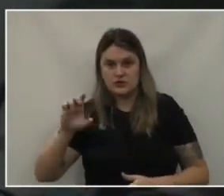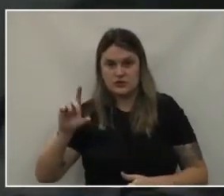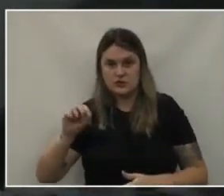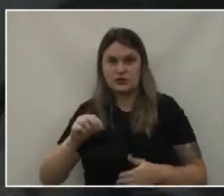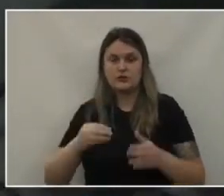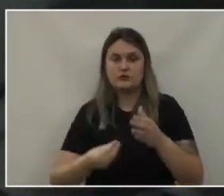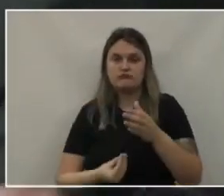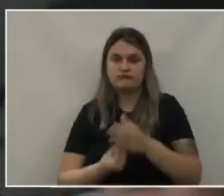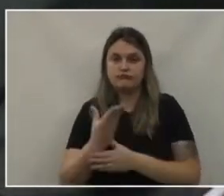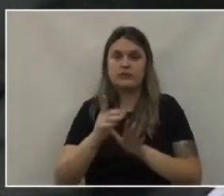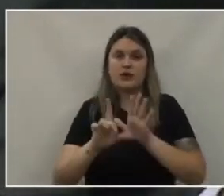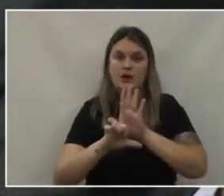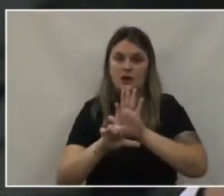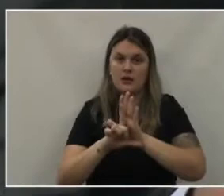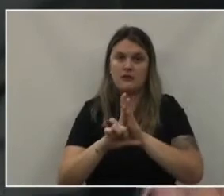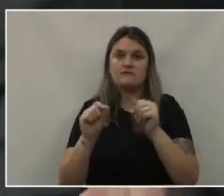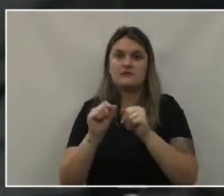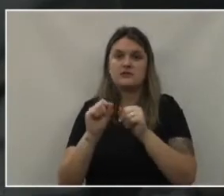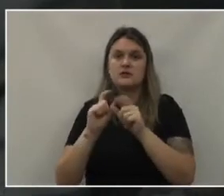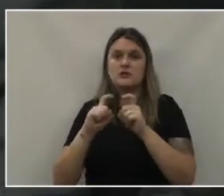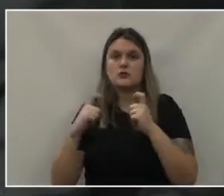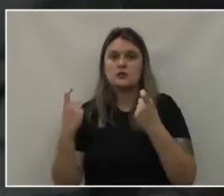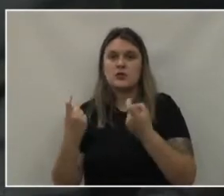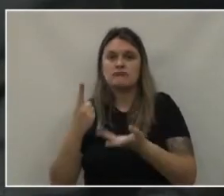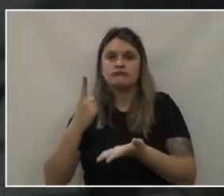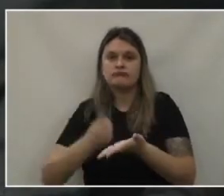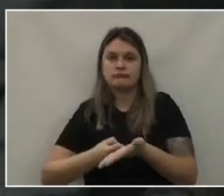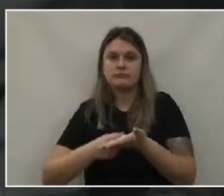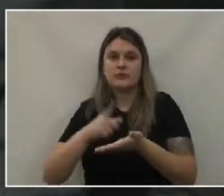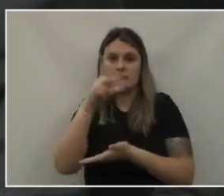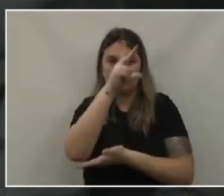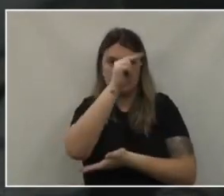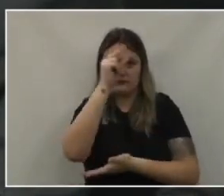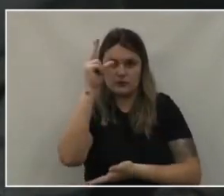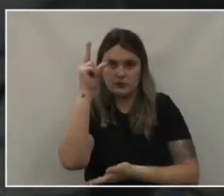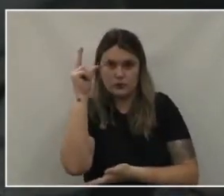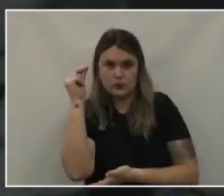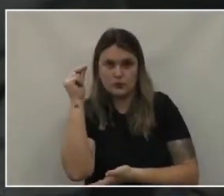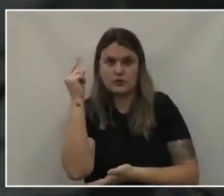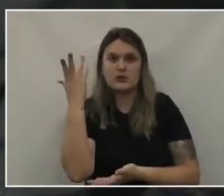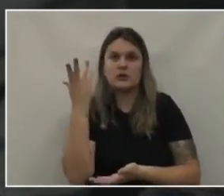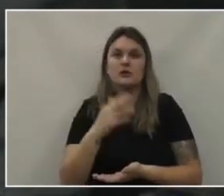de Vereadores, e com reunião marcada também com o Executivo,